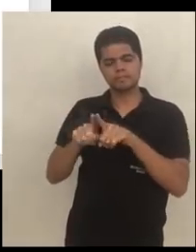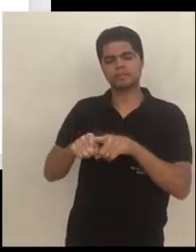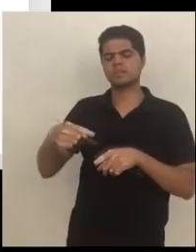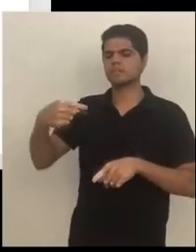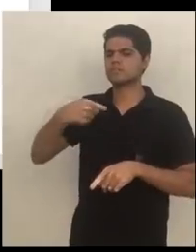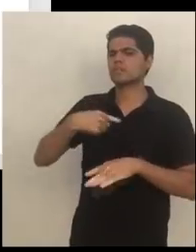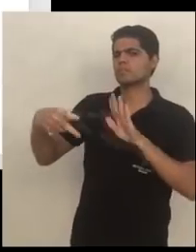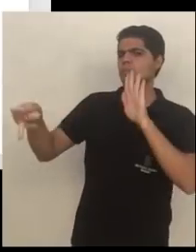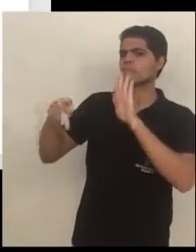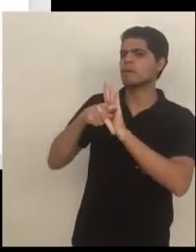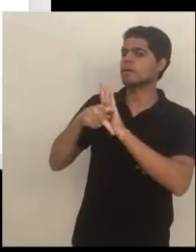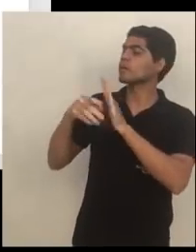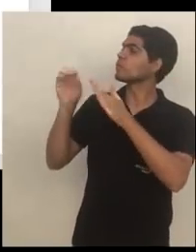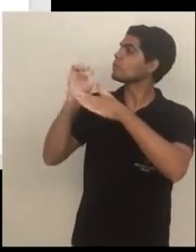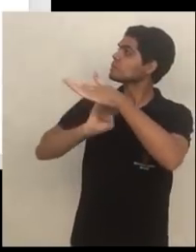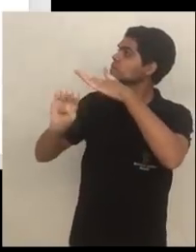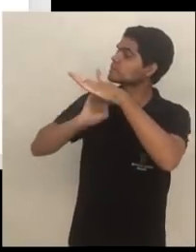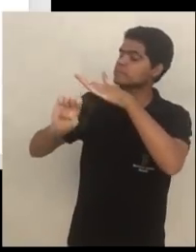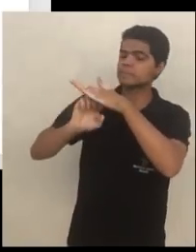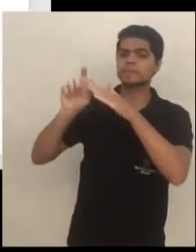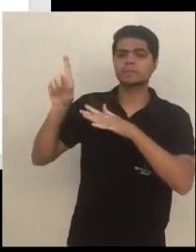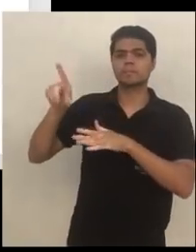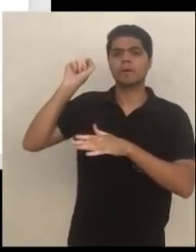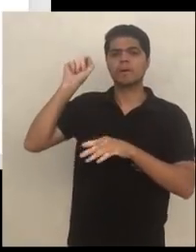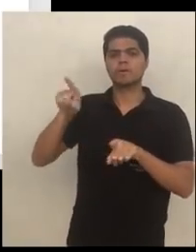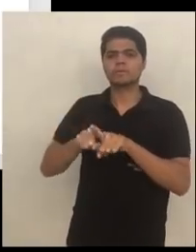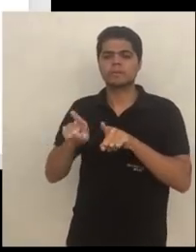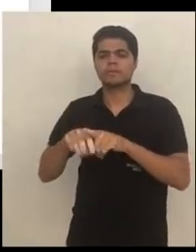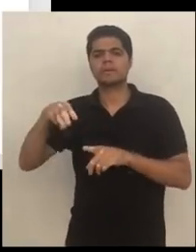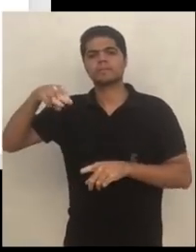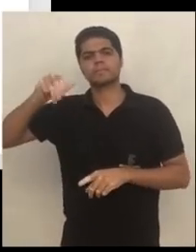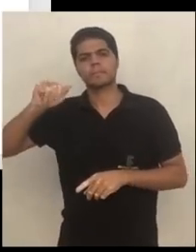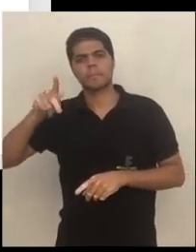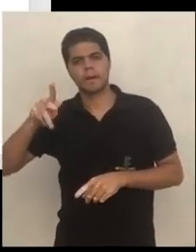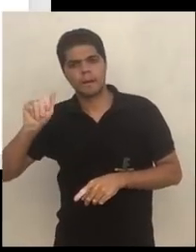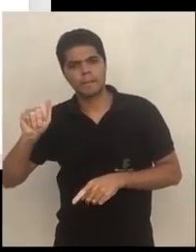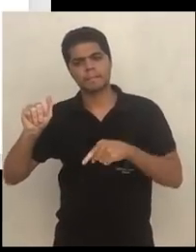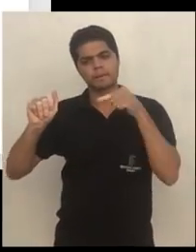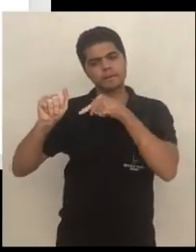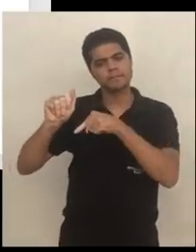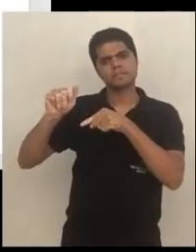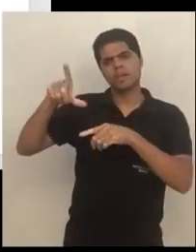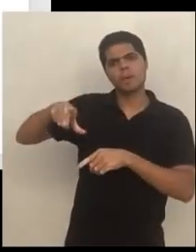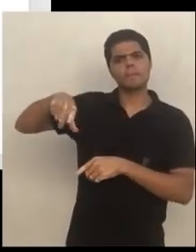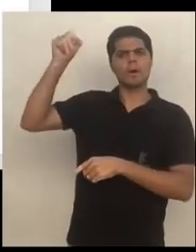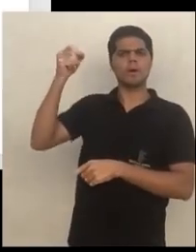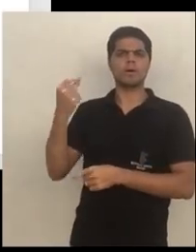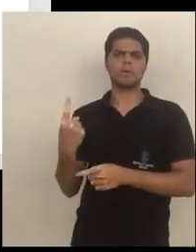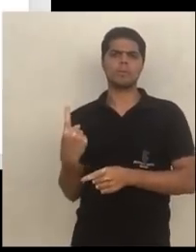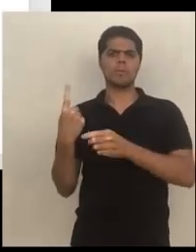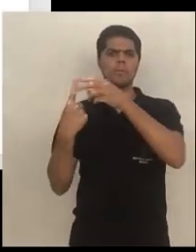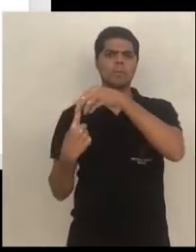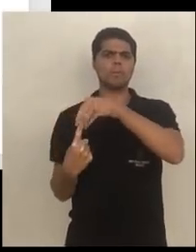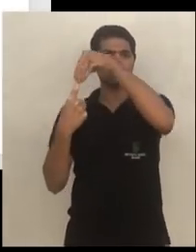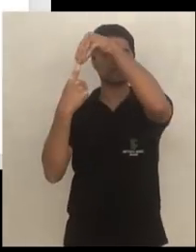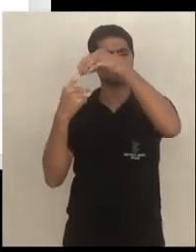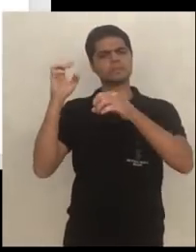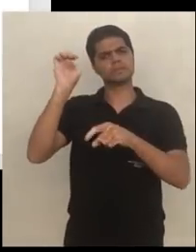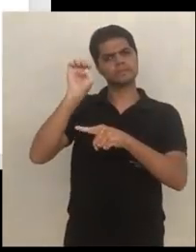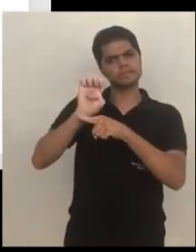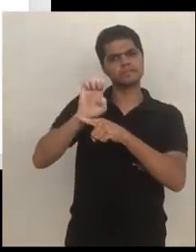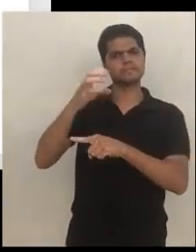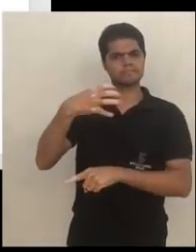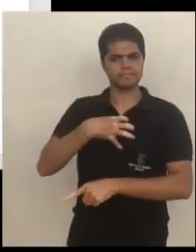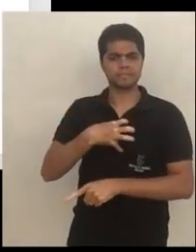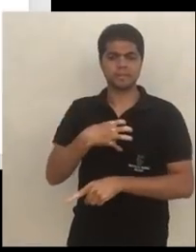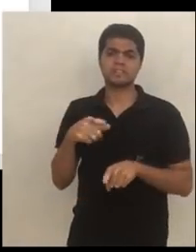coordena a Comissão de Produção Orgânica, a Rede Povos da Mata, que é a única OPAC que a gente tem aqui na Bahia, CEALNOS, CEDITEC, ABRUCA, E